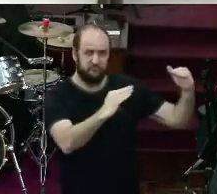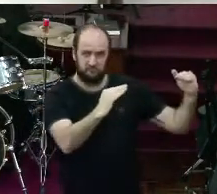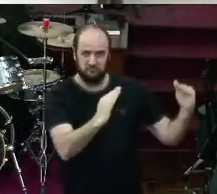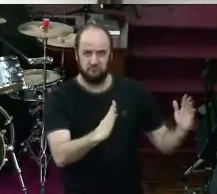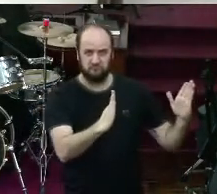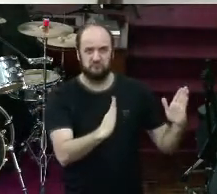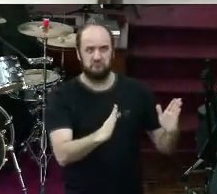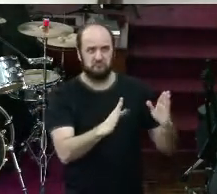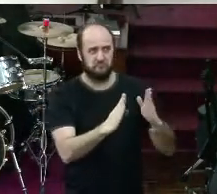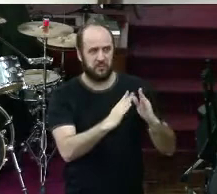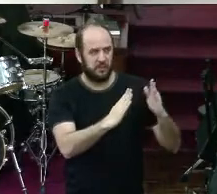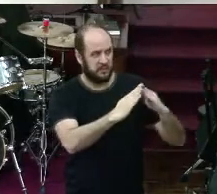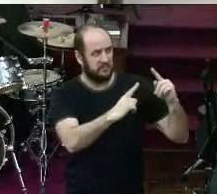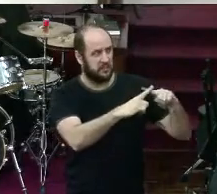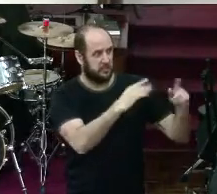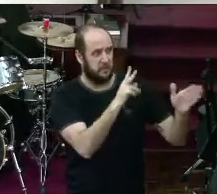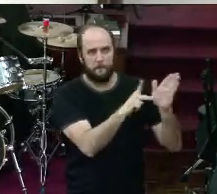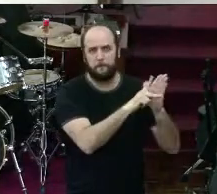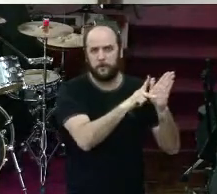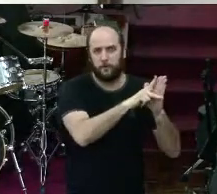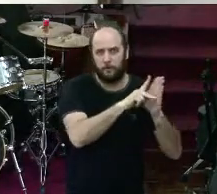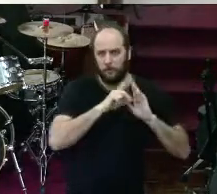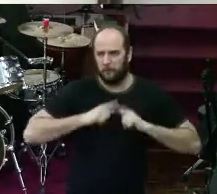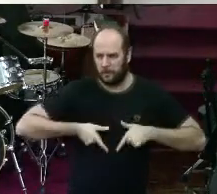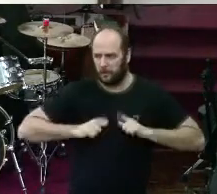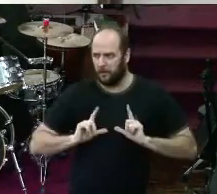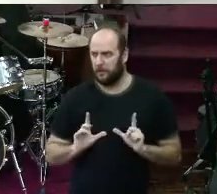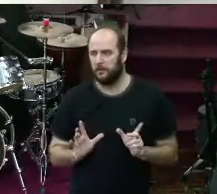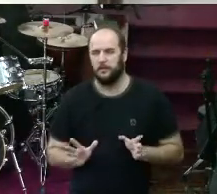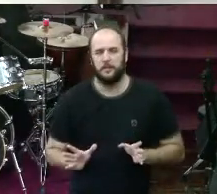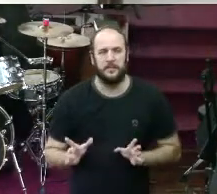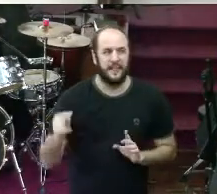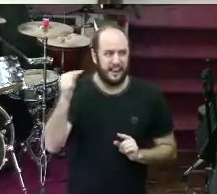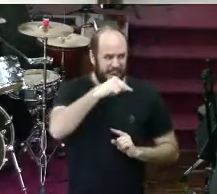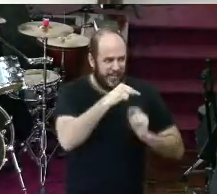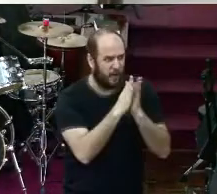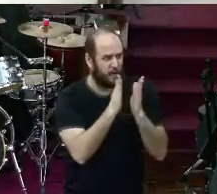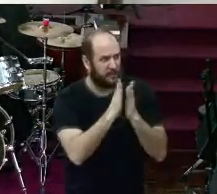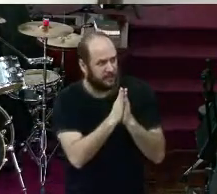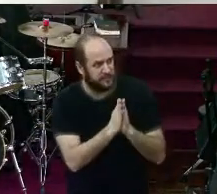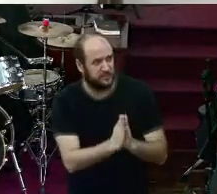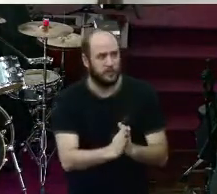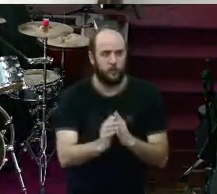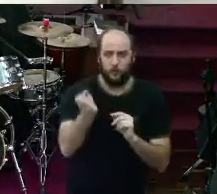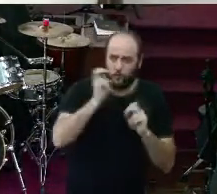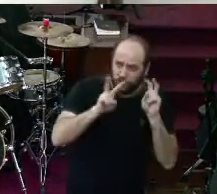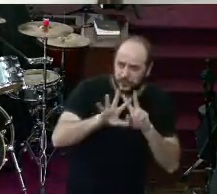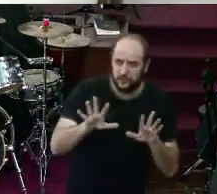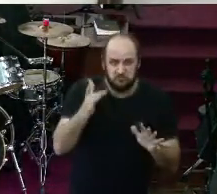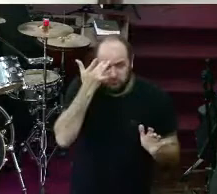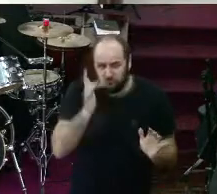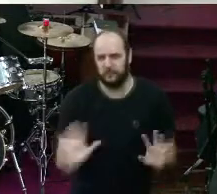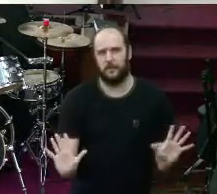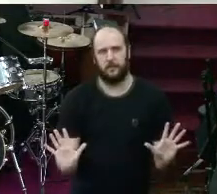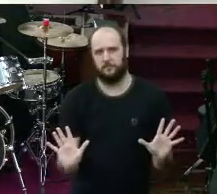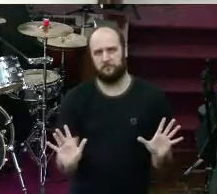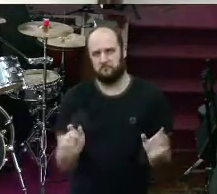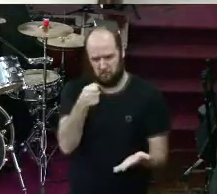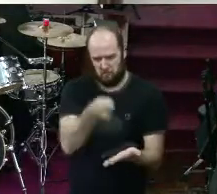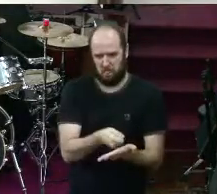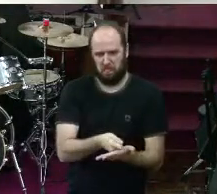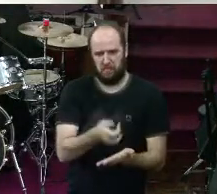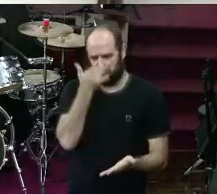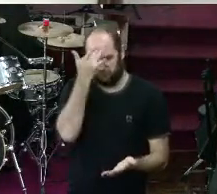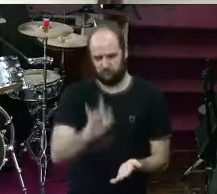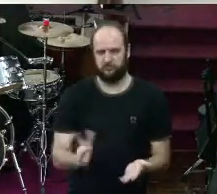sua oração, a sua adoração ao Senhor no templo, ele recebeu esta visão do Senhor. Nós não temos como afirmar categoricamente